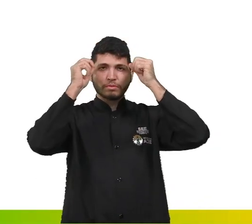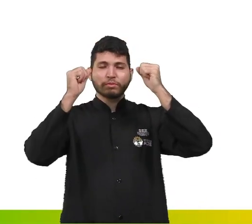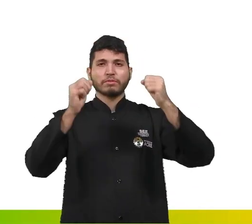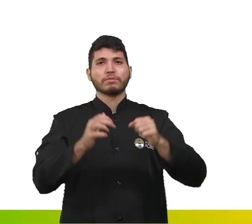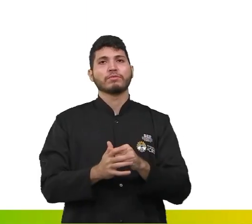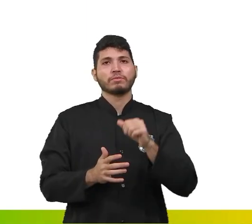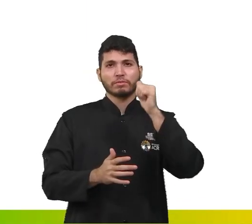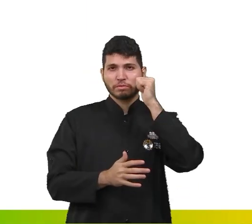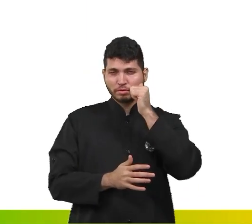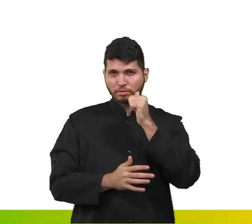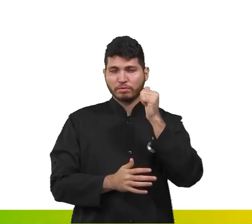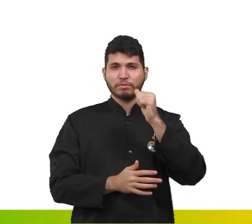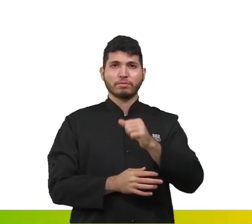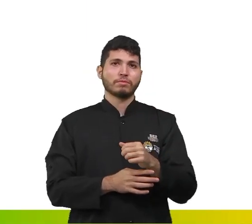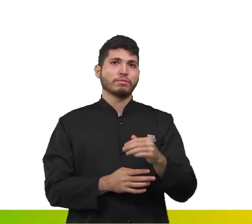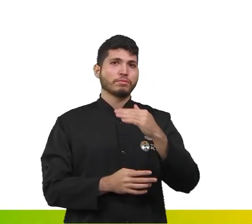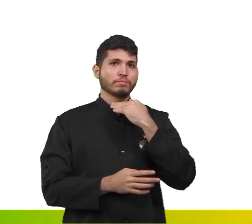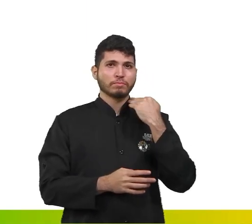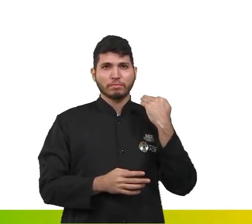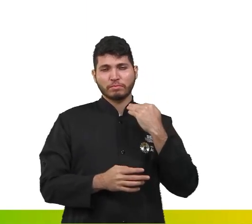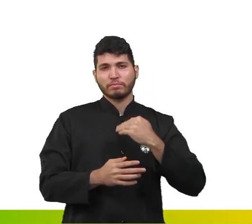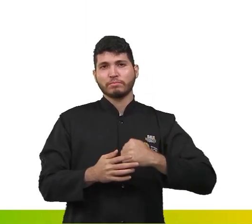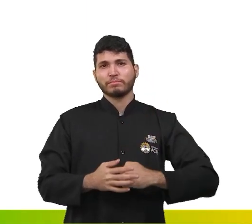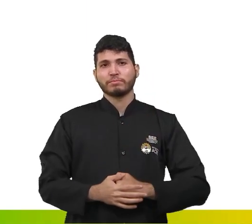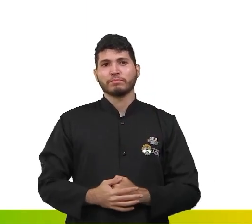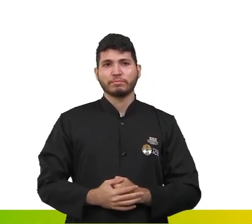foram assassinadas nesses primeiros 6 meses.